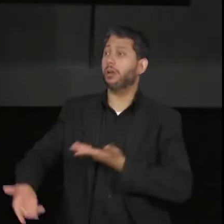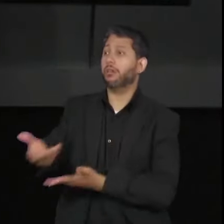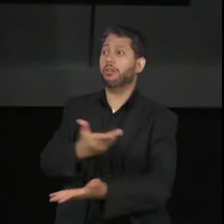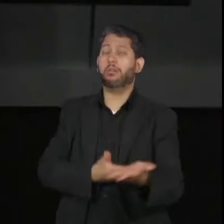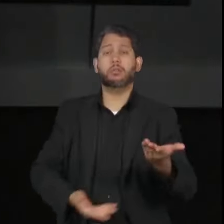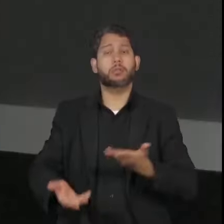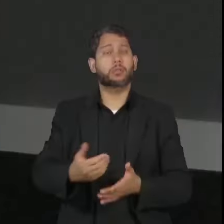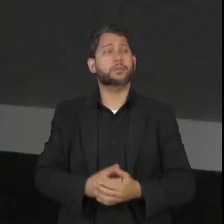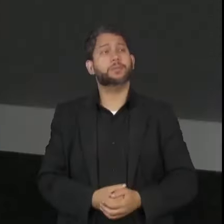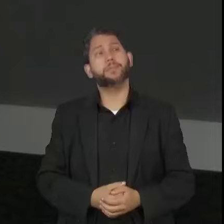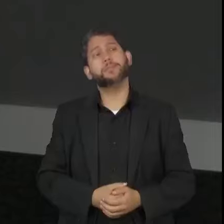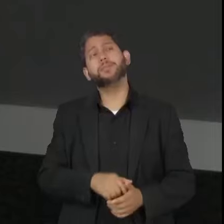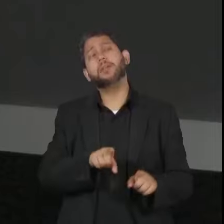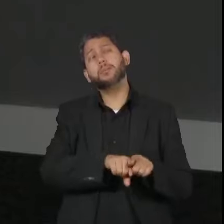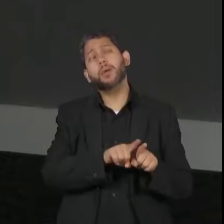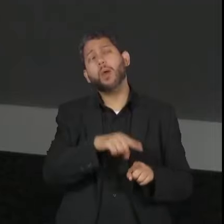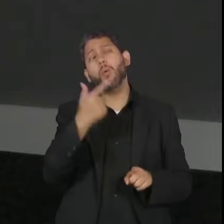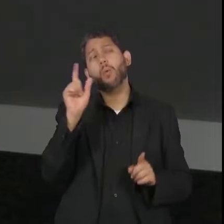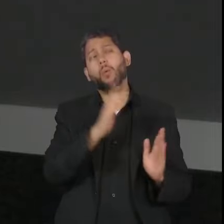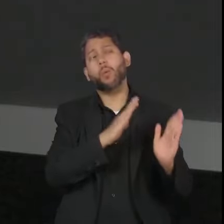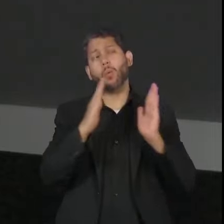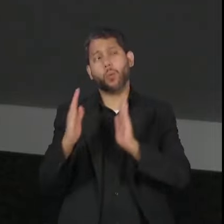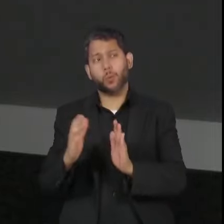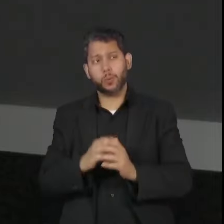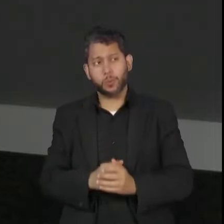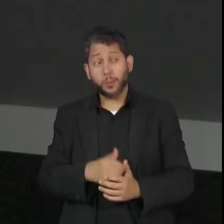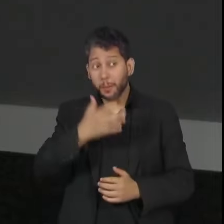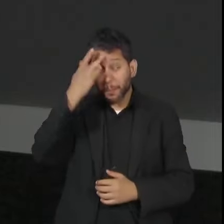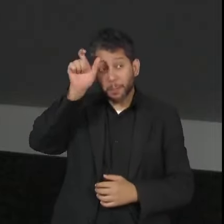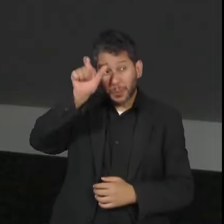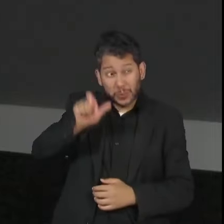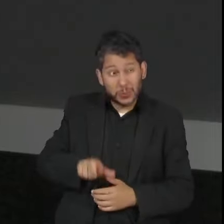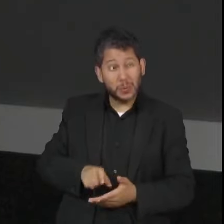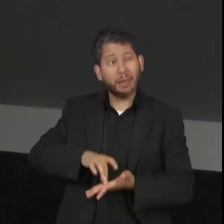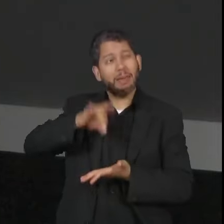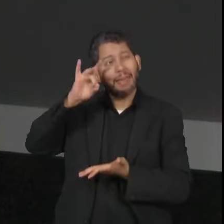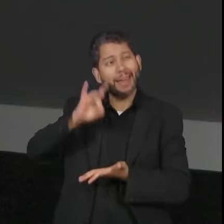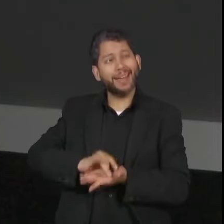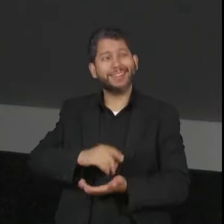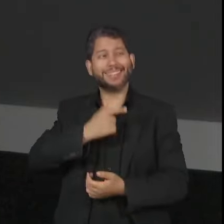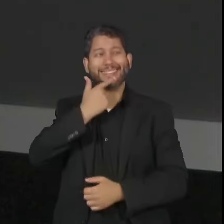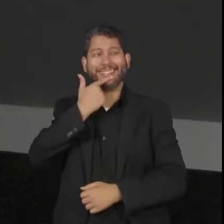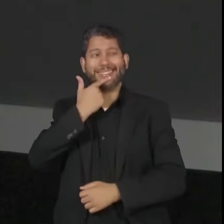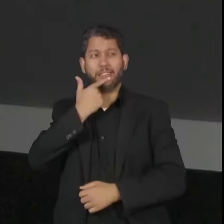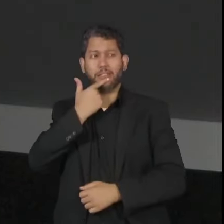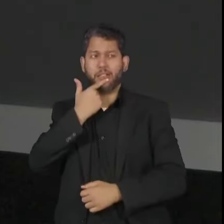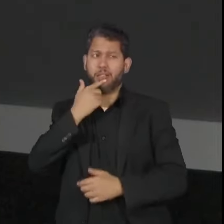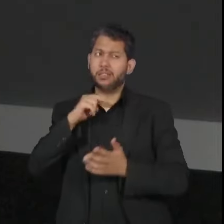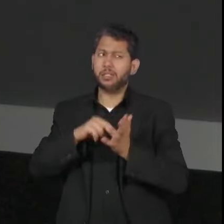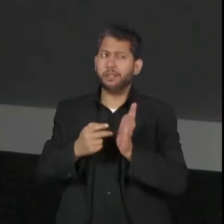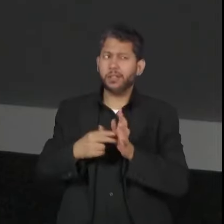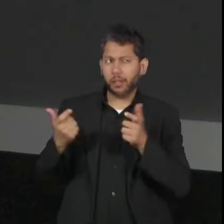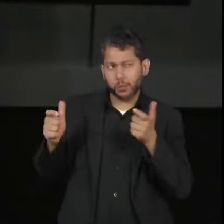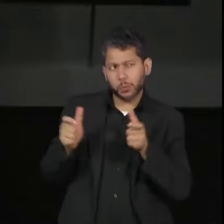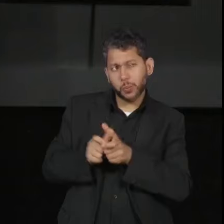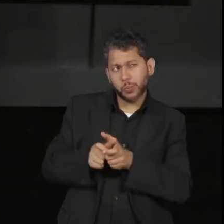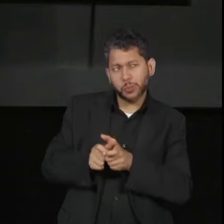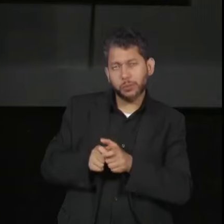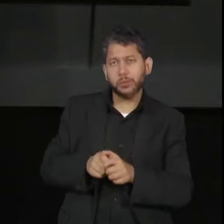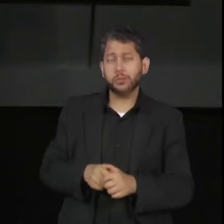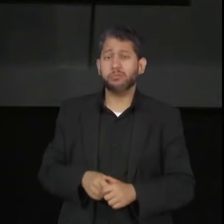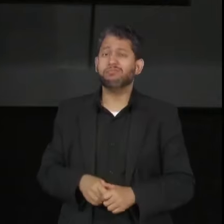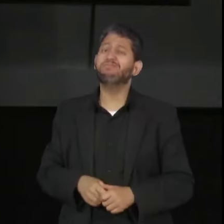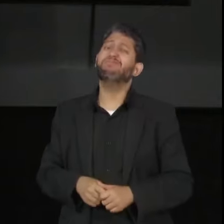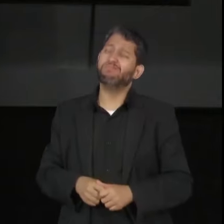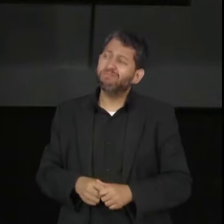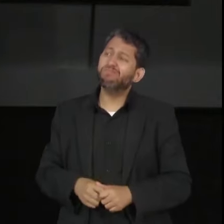satisfação. E por outro lado, pessoas genuinamente gentis estão cada vez mais raras? Eu diria